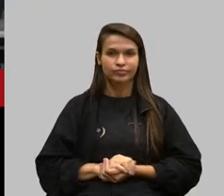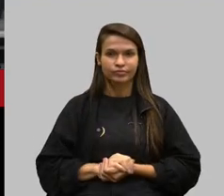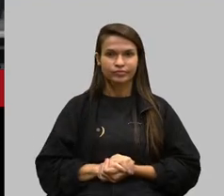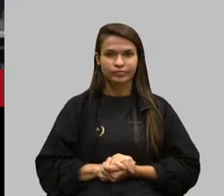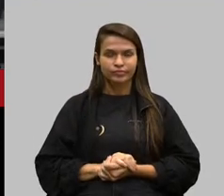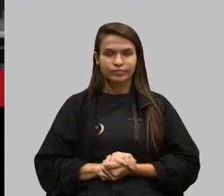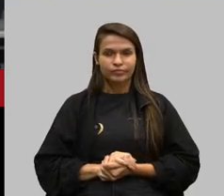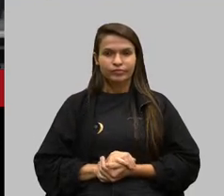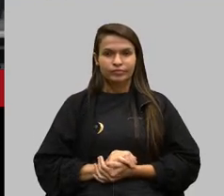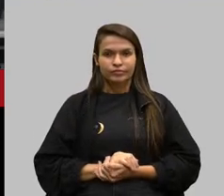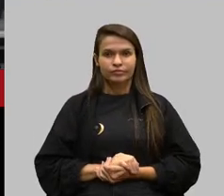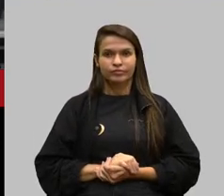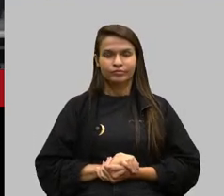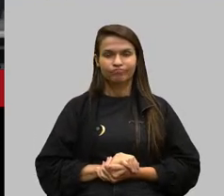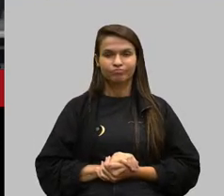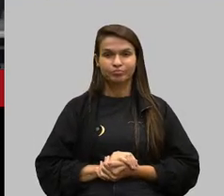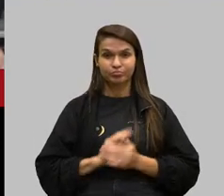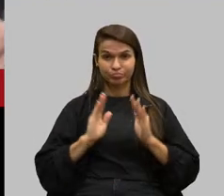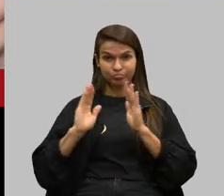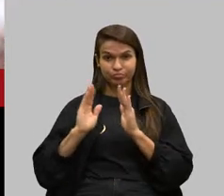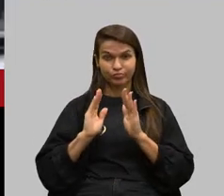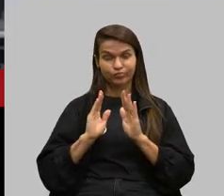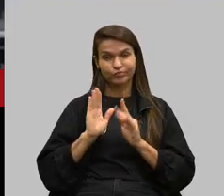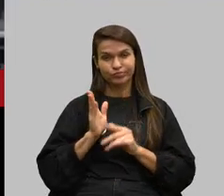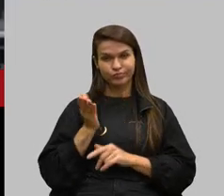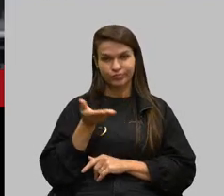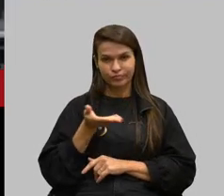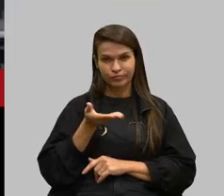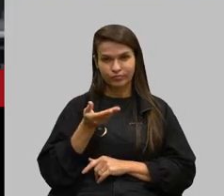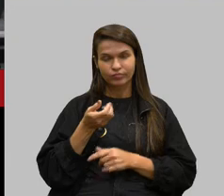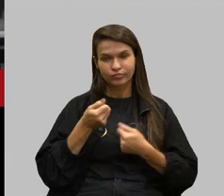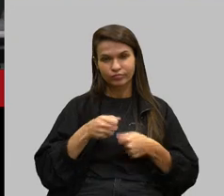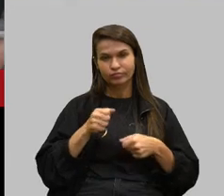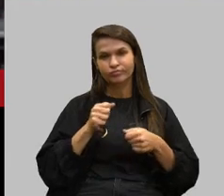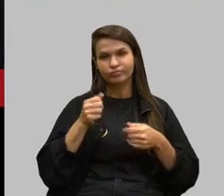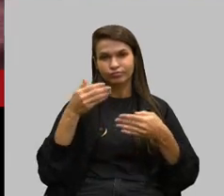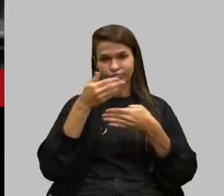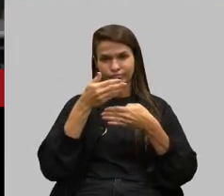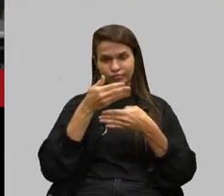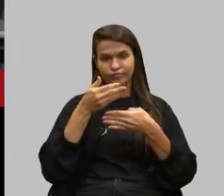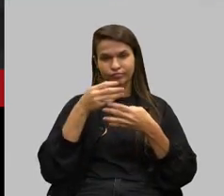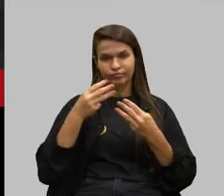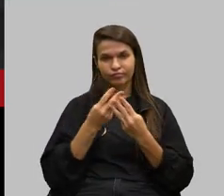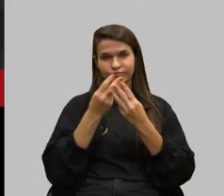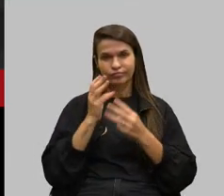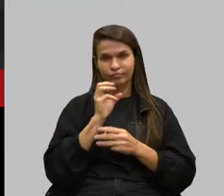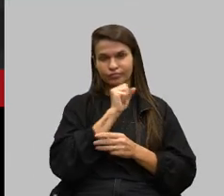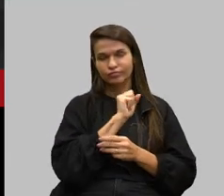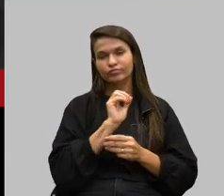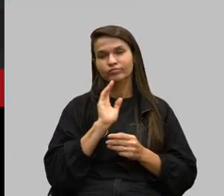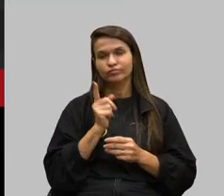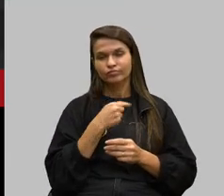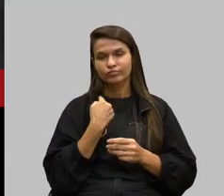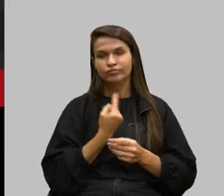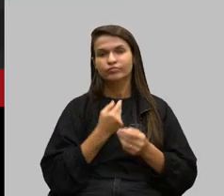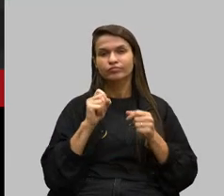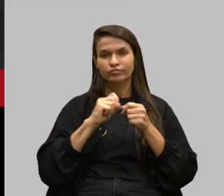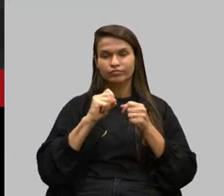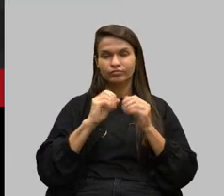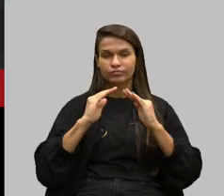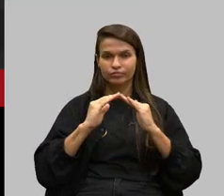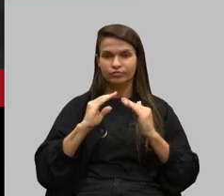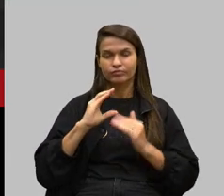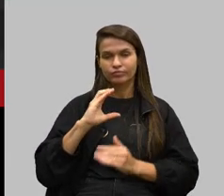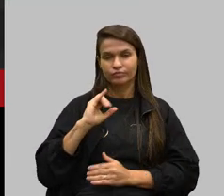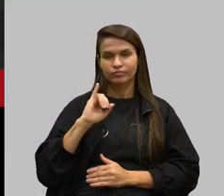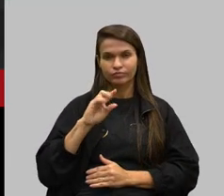mineiros meu tempo tá corrido aqui eu vou vou ter que passar um pouco mais rápido mas nós fizemos agora a Casa Civil